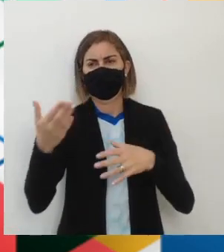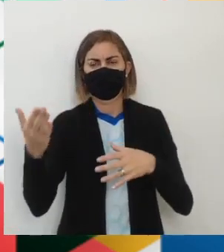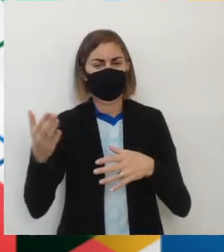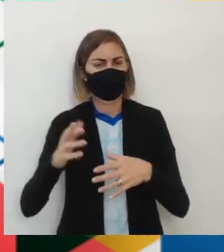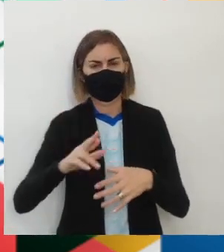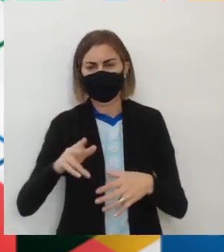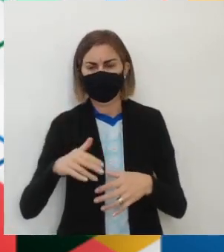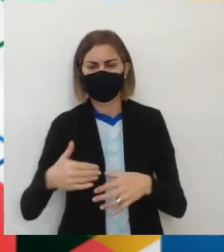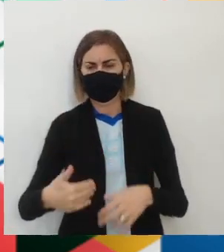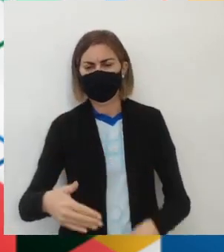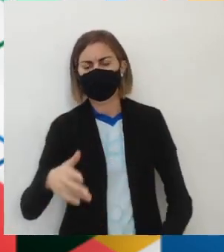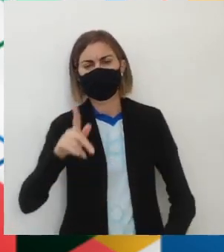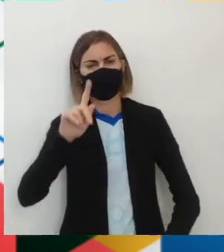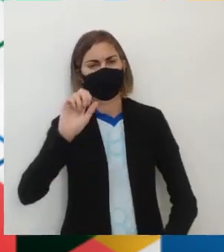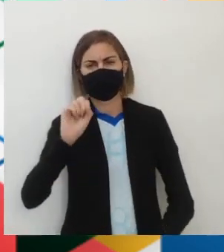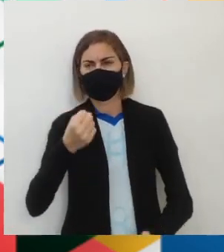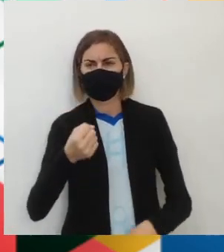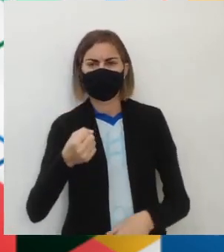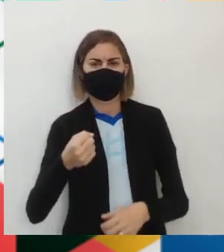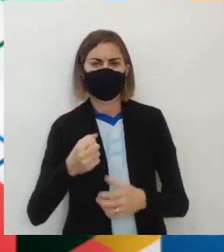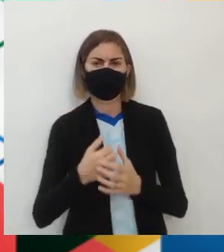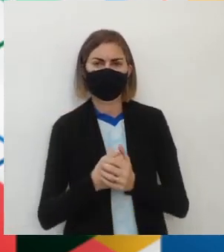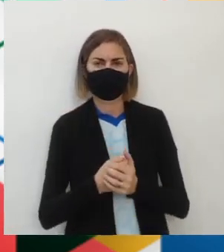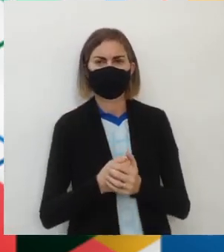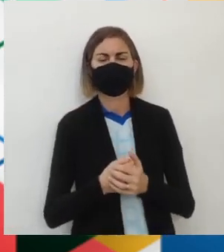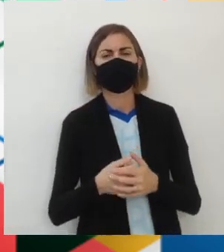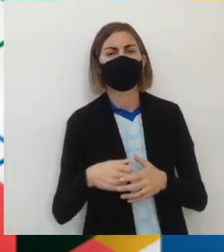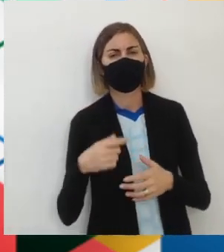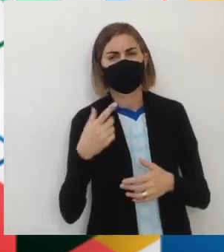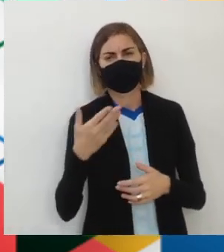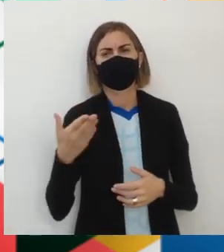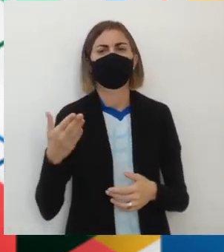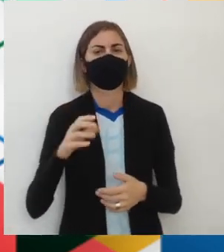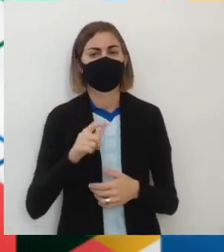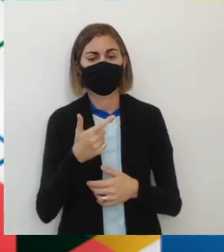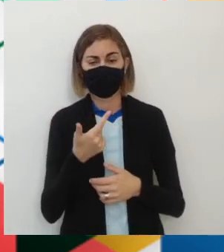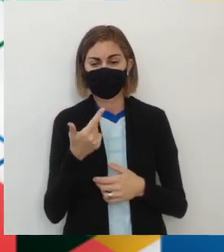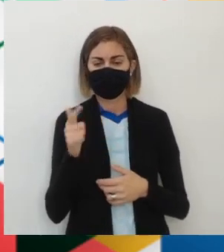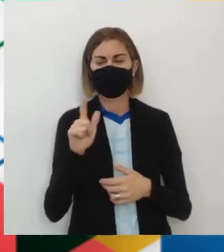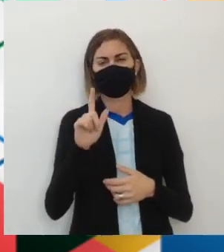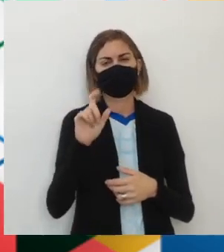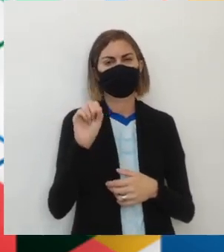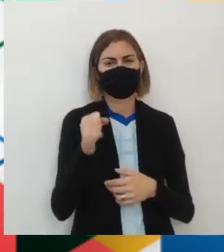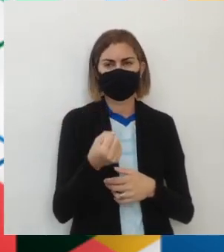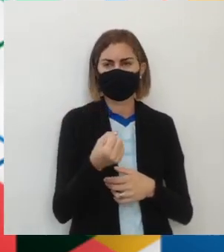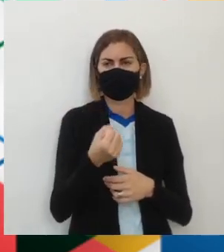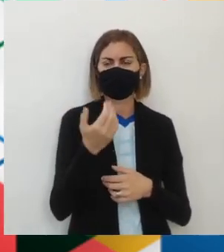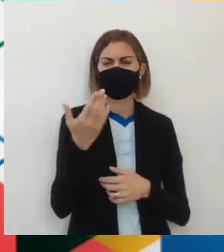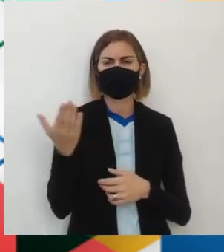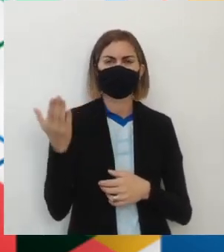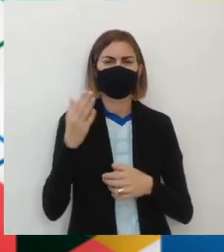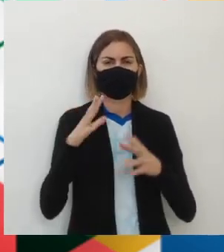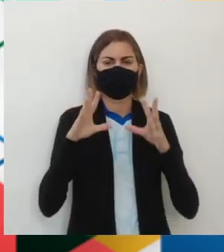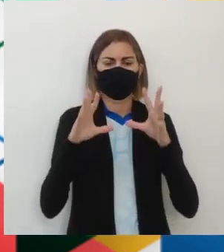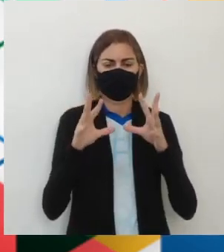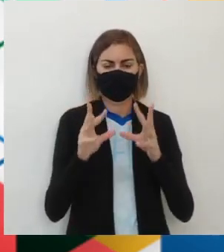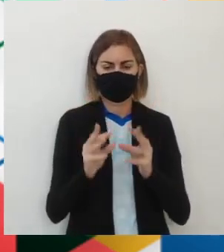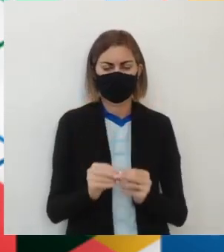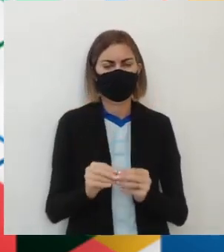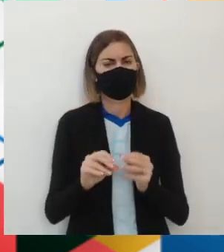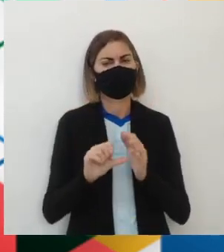não vai, um gás aí não vai flutuar, e outro gás presente no balão que vai murchar